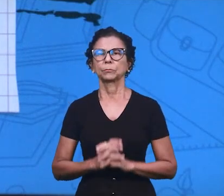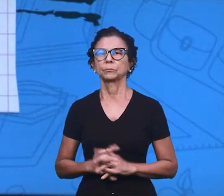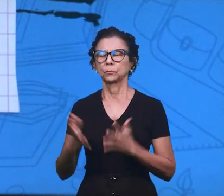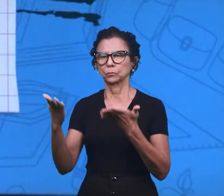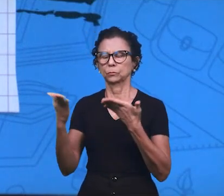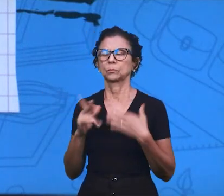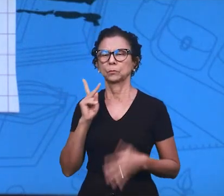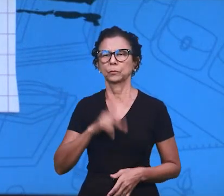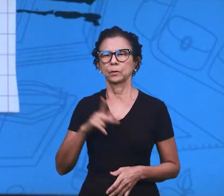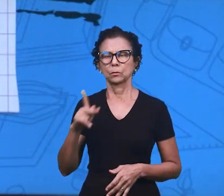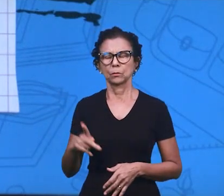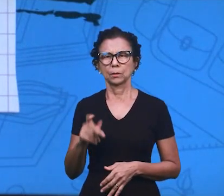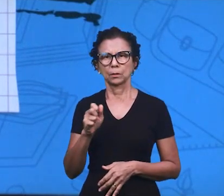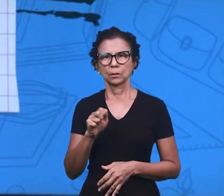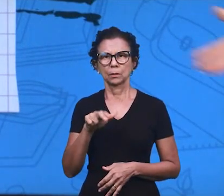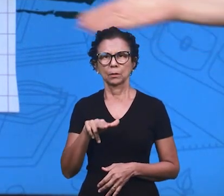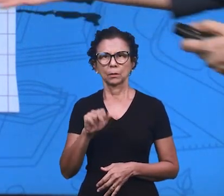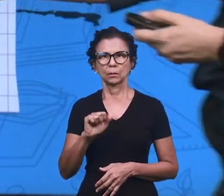Ana Paula.